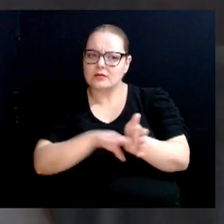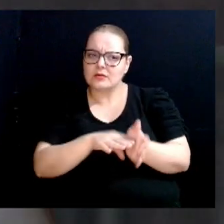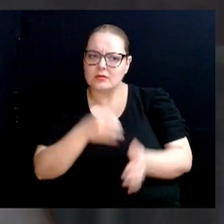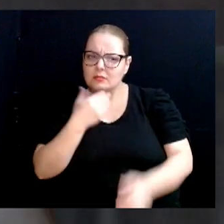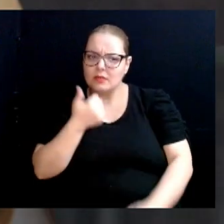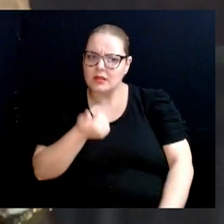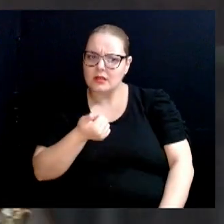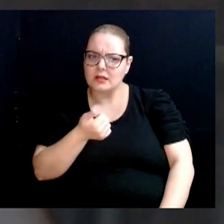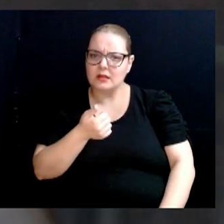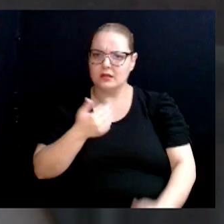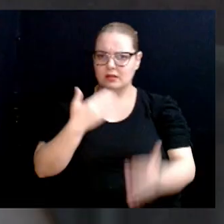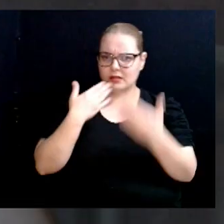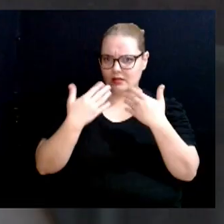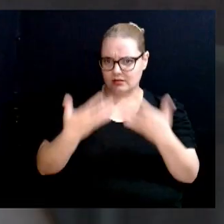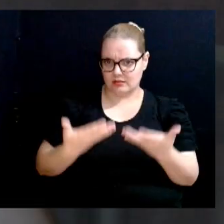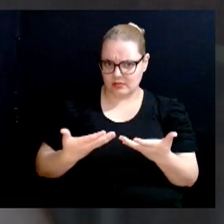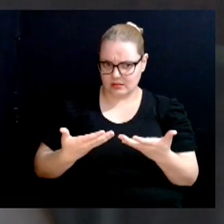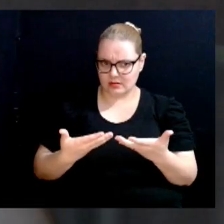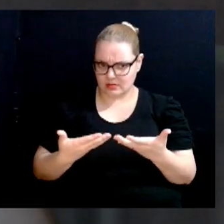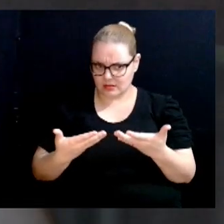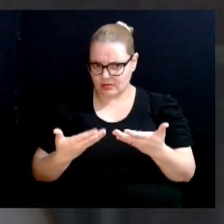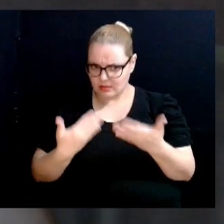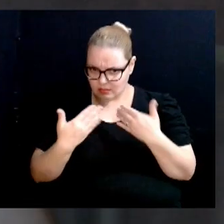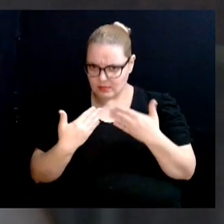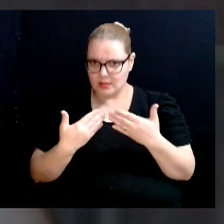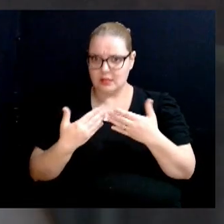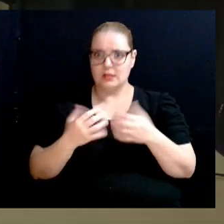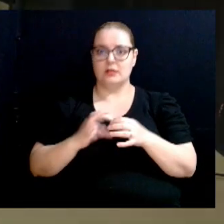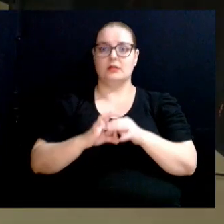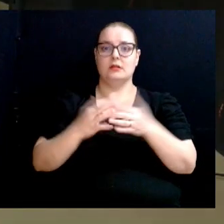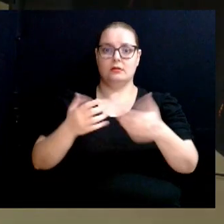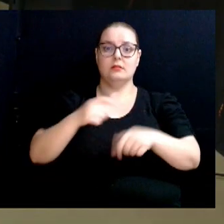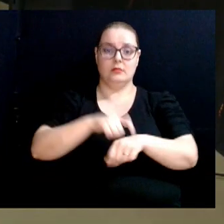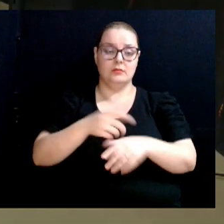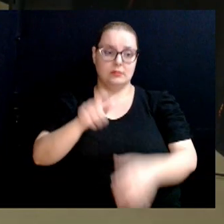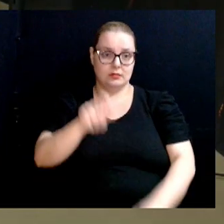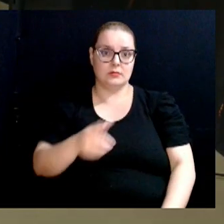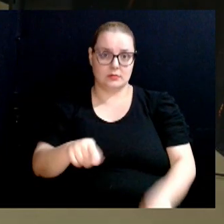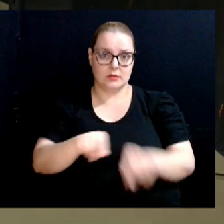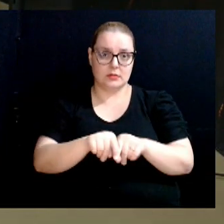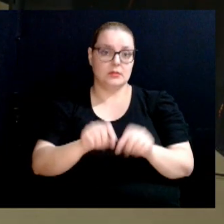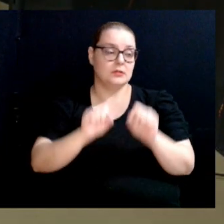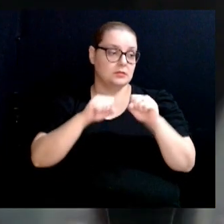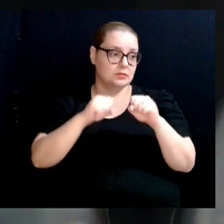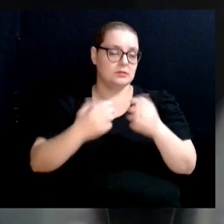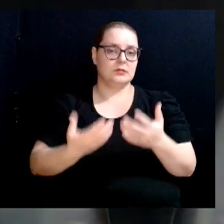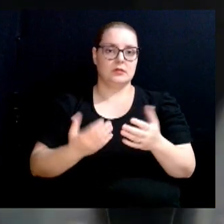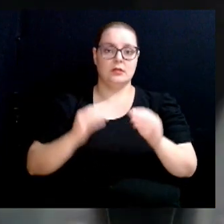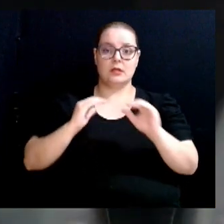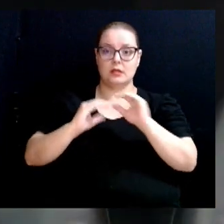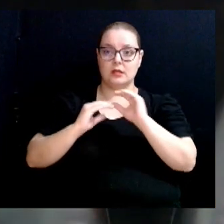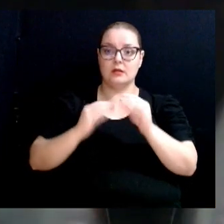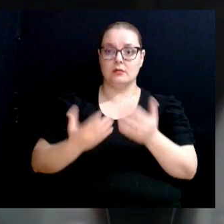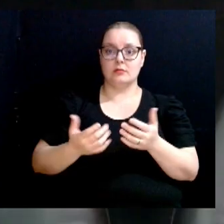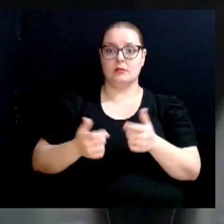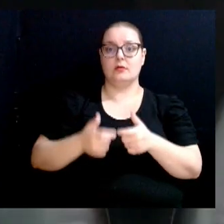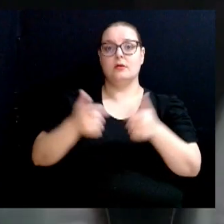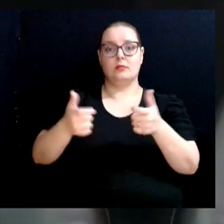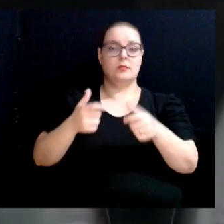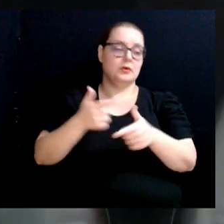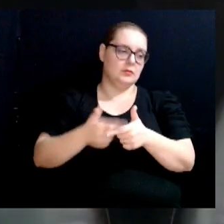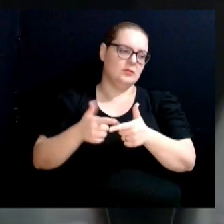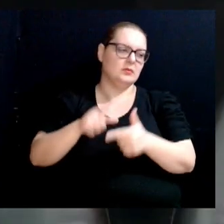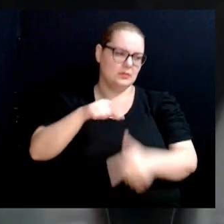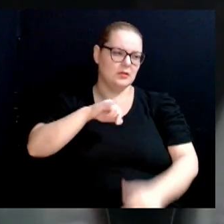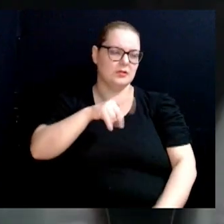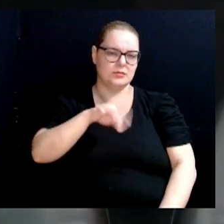conversar agora? E assim, dá esse espaço, o tempo da pessoa, né? Sim, a comunicação, eu acho que o maior dos problemas, né, Júlia, de